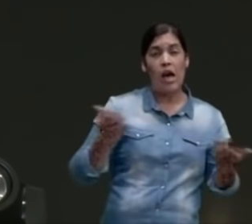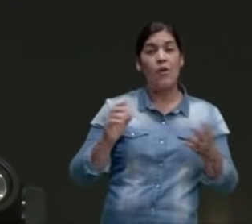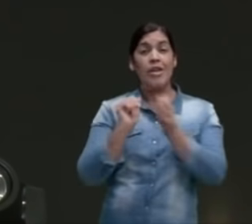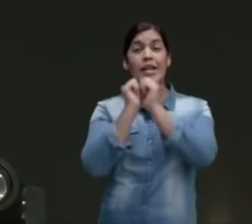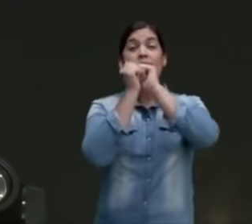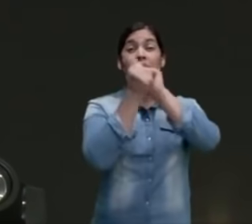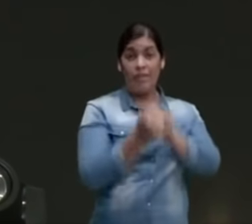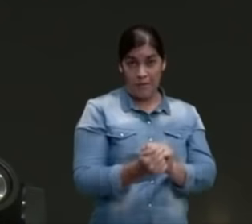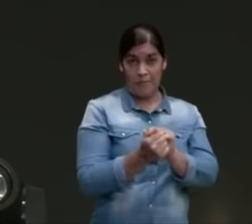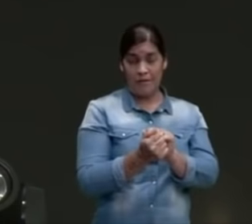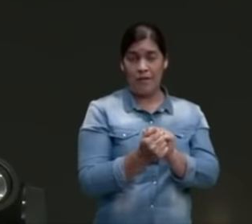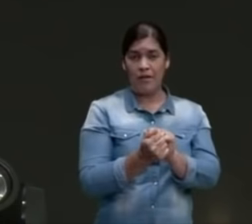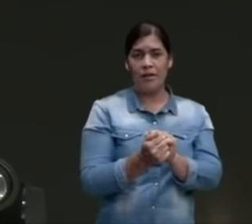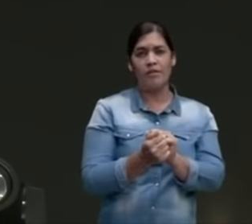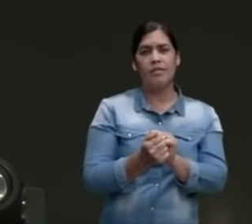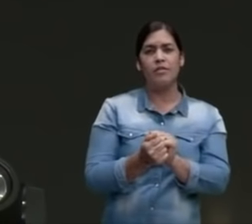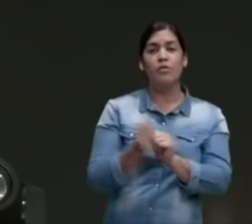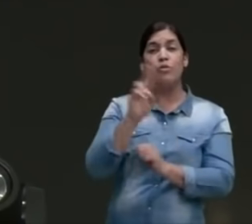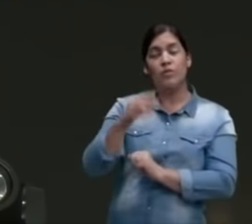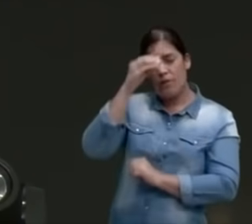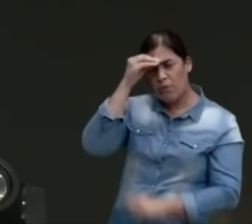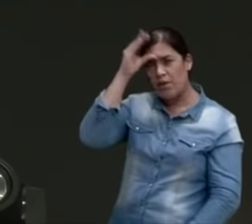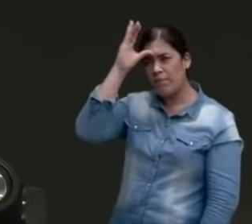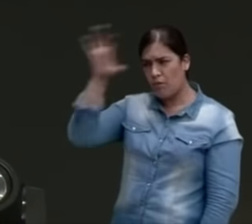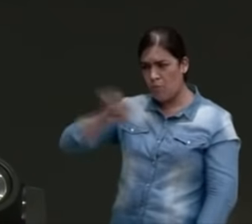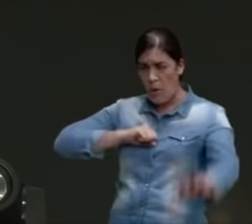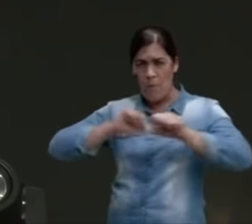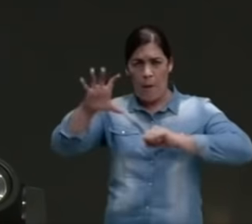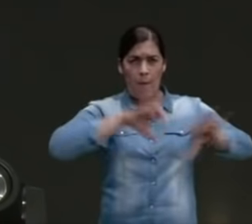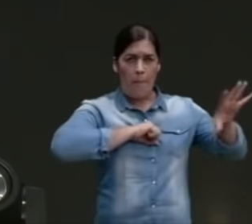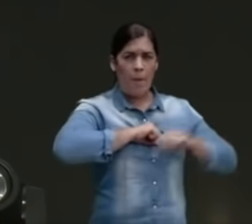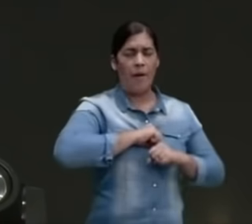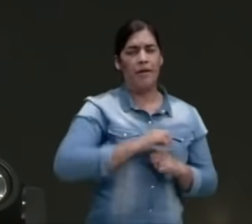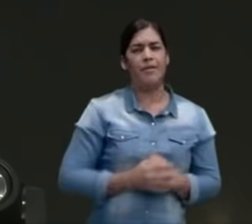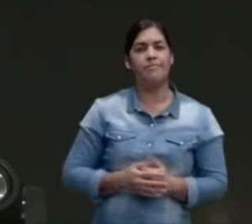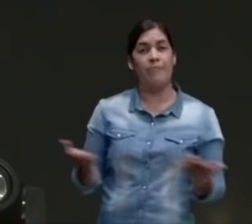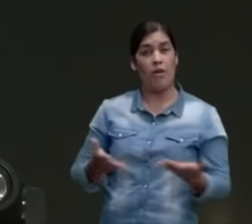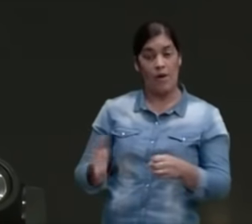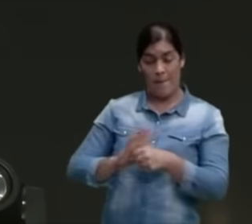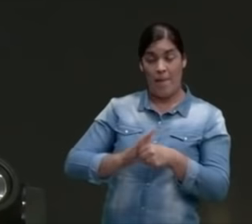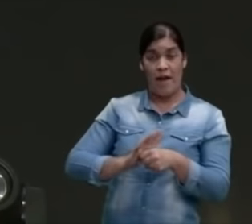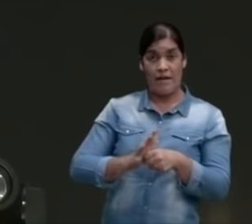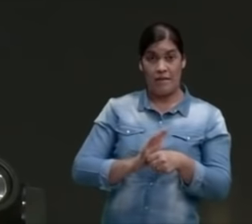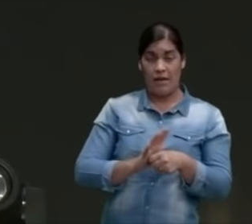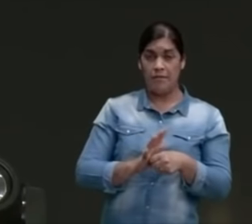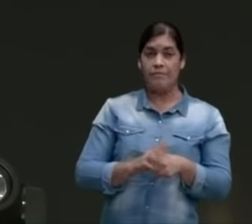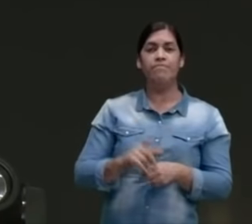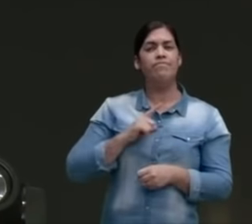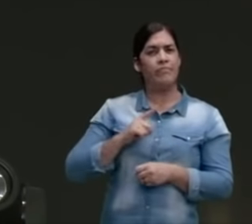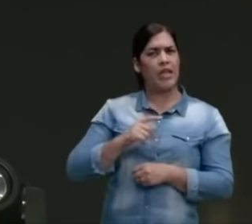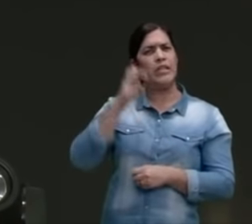adaptam de acordo com o conhecimento que ela vai adquirindo. Ou seja, agora uma máquina que tem